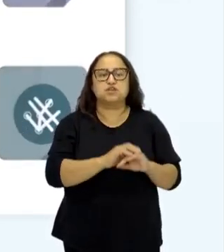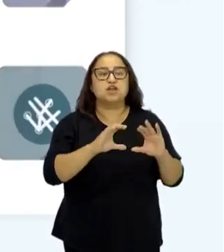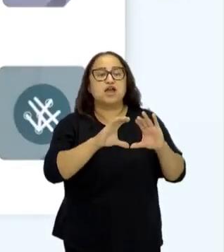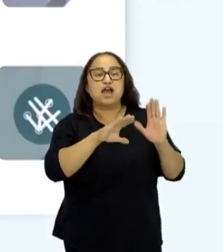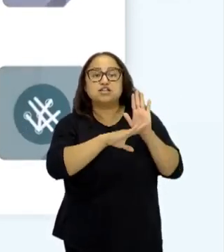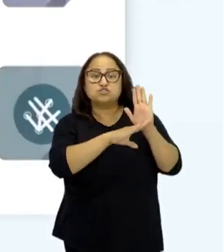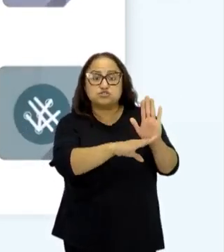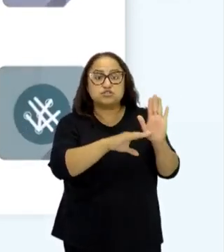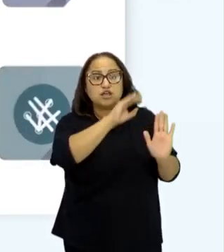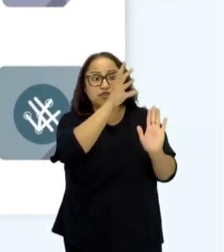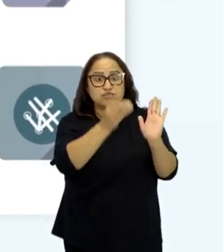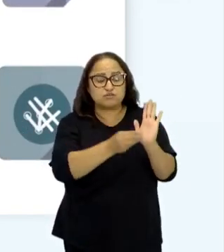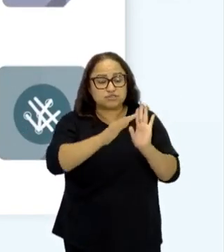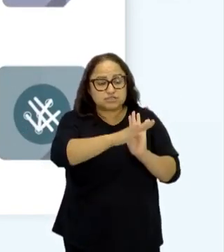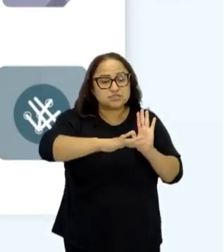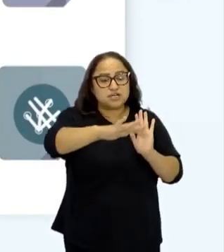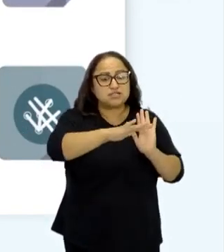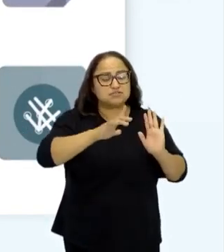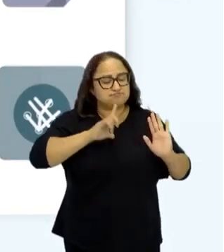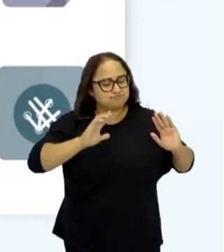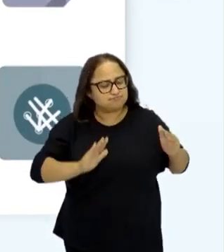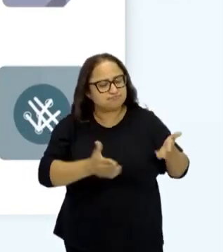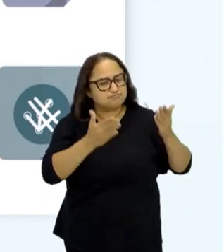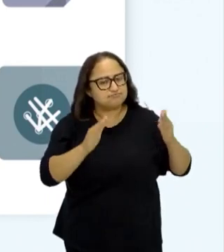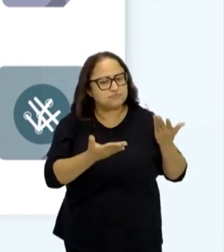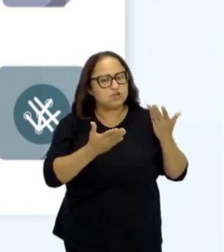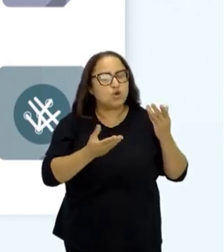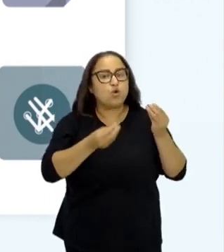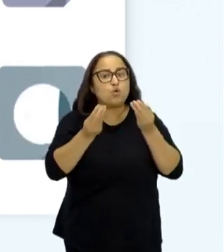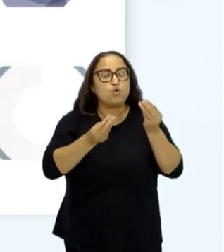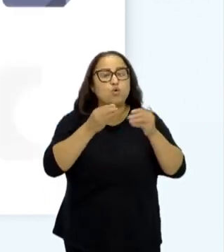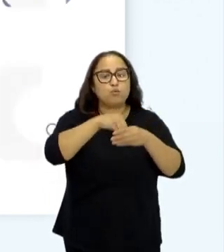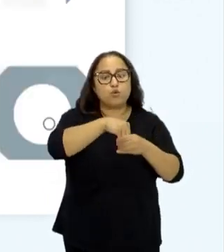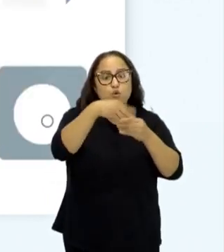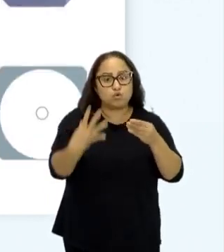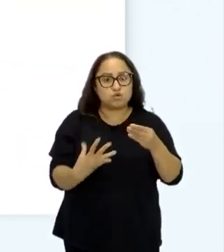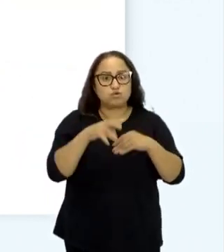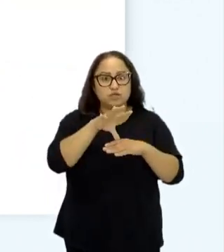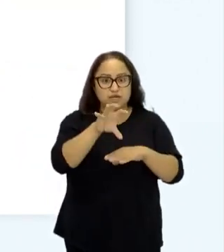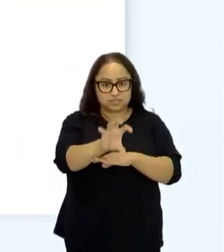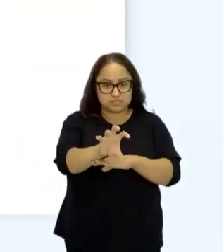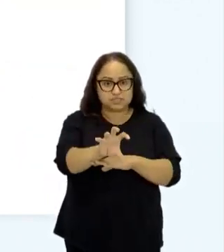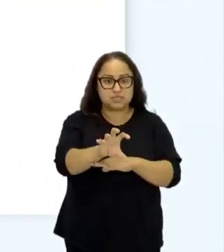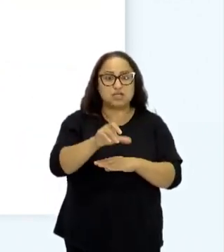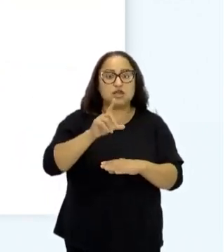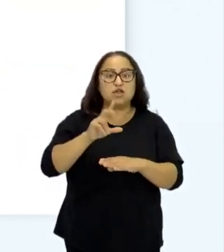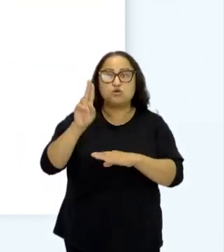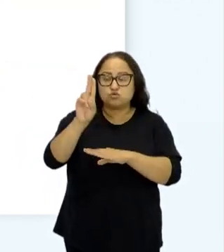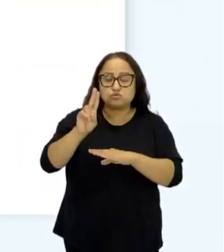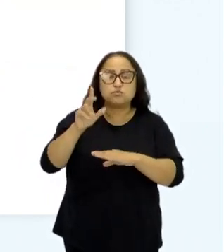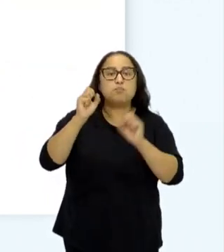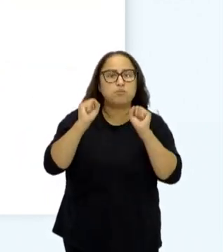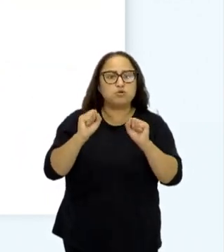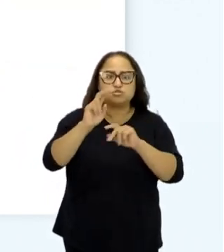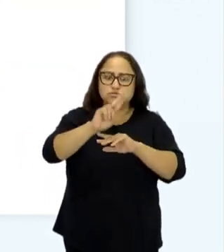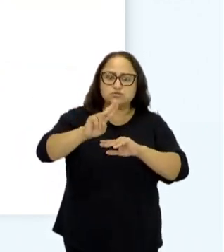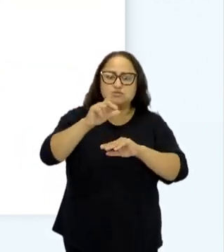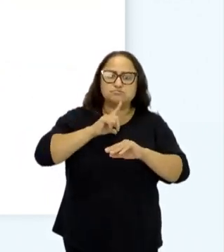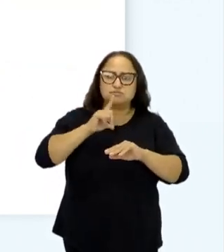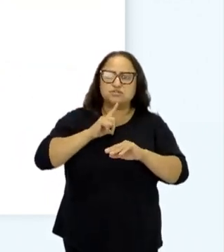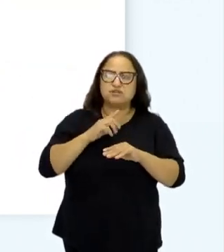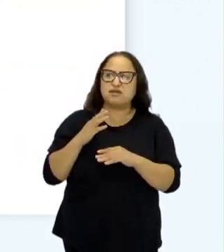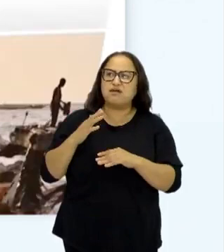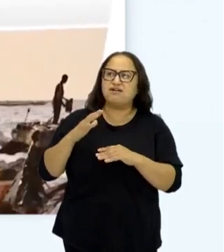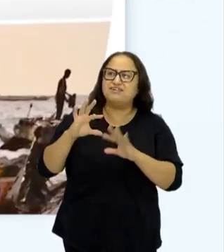estão participando dessa iniciativa, providenciando conteúdo. Assim, os usuários poderão ter acesso a essas fontes. A busca é bem